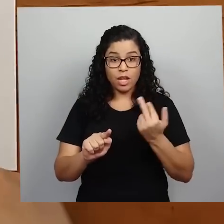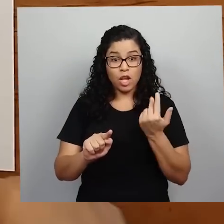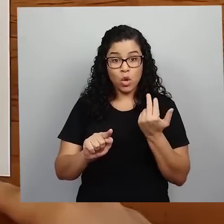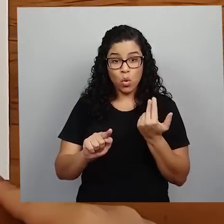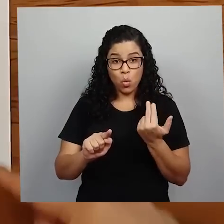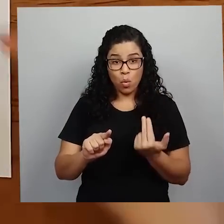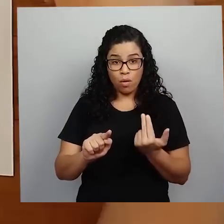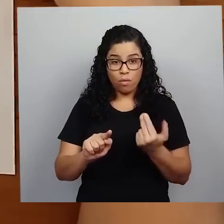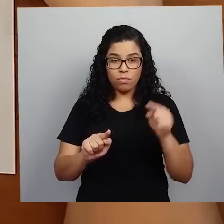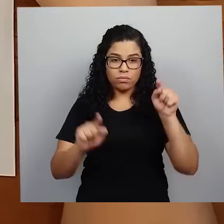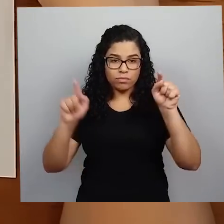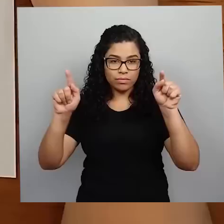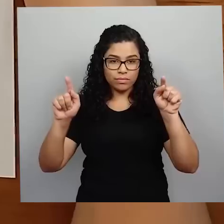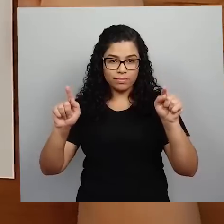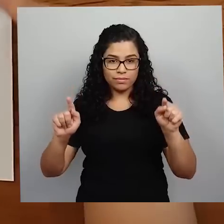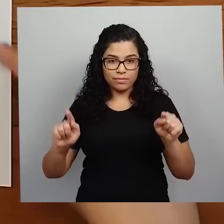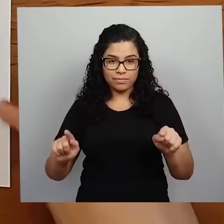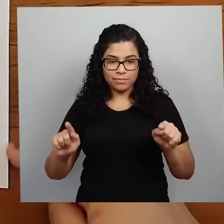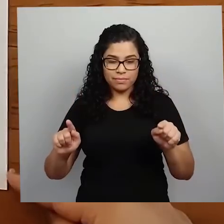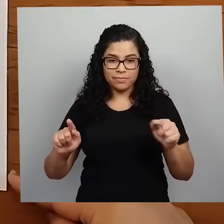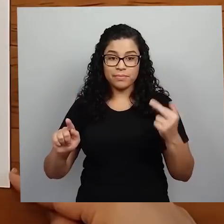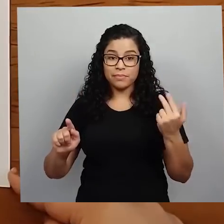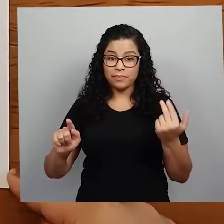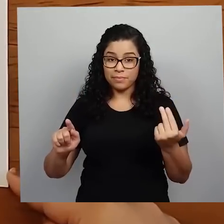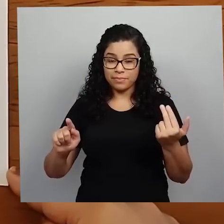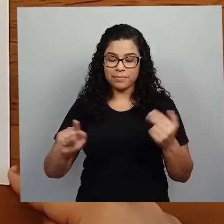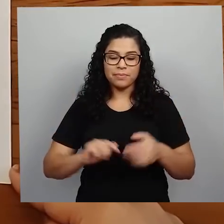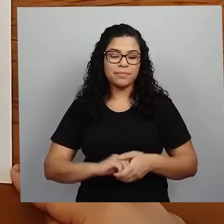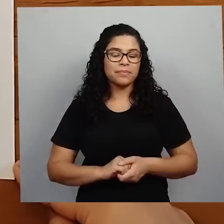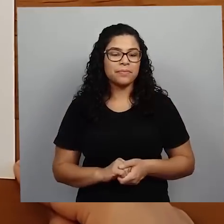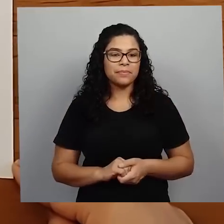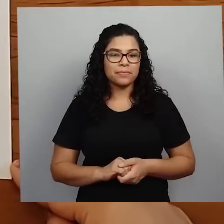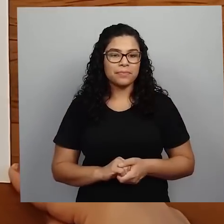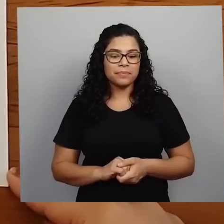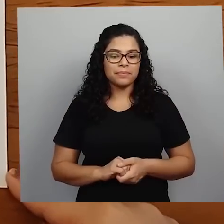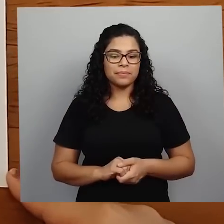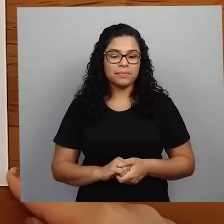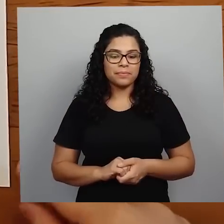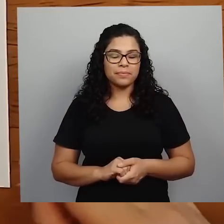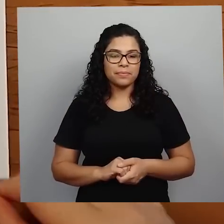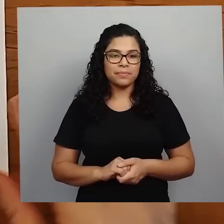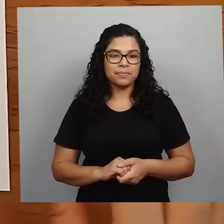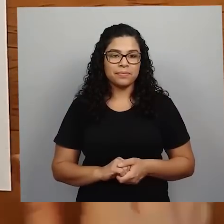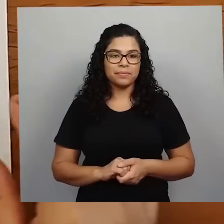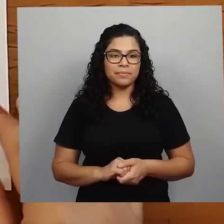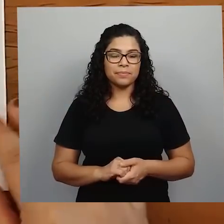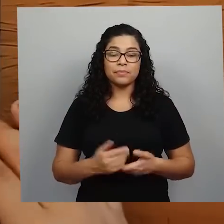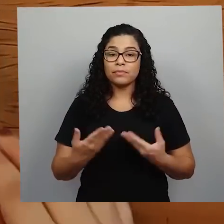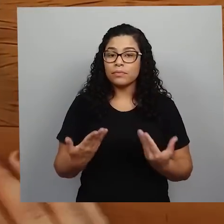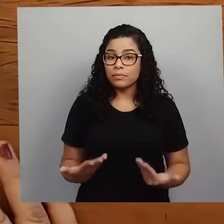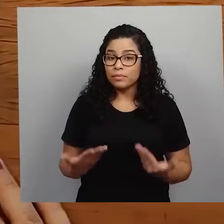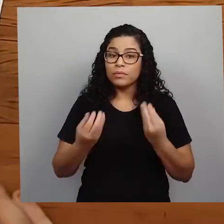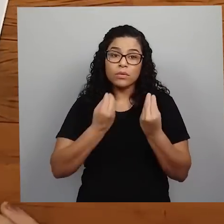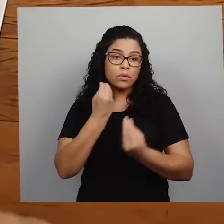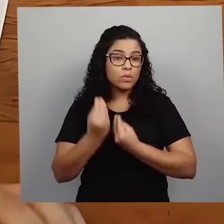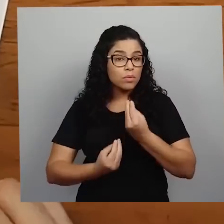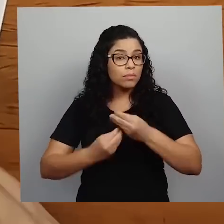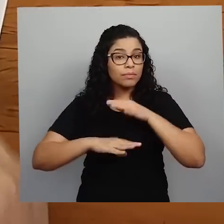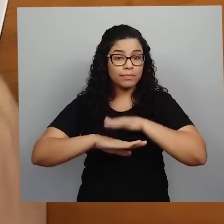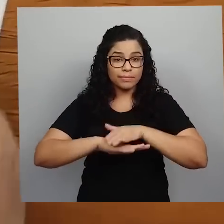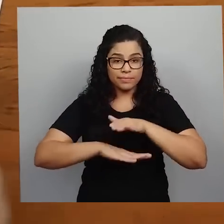lados maiores e 2 lados menores. Os lados, então, eles são diferentes. Como que nós vamos